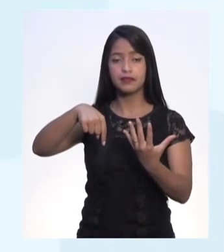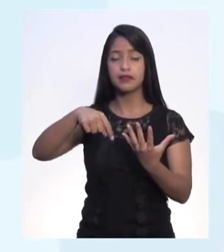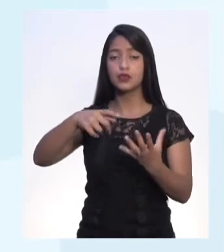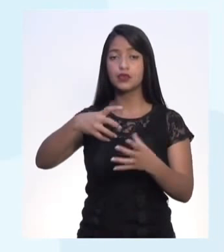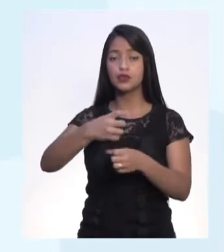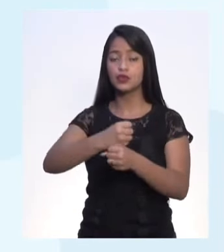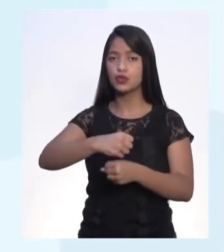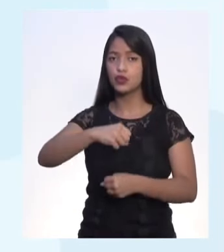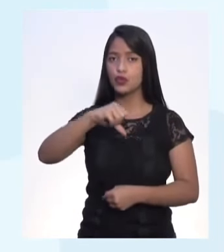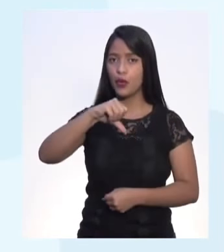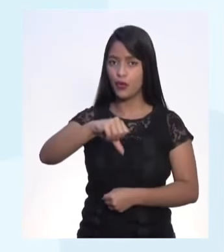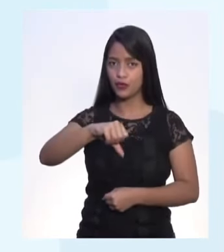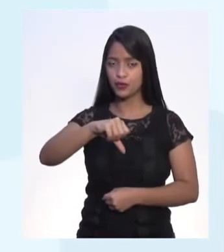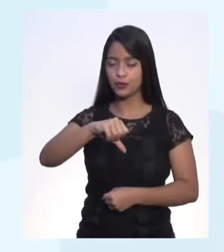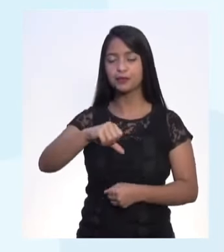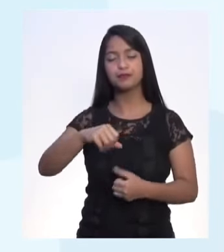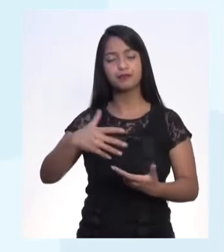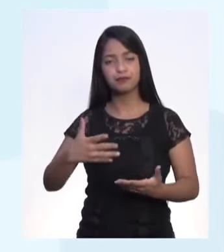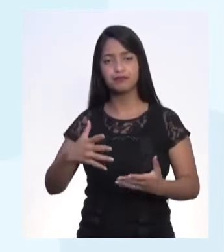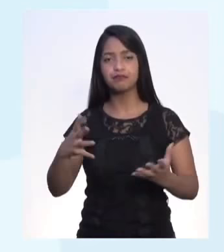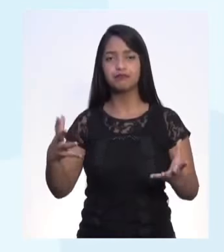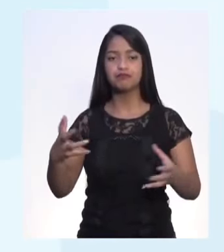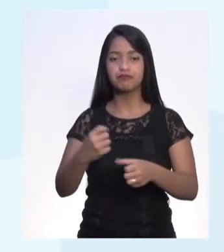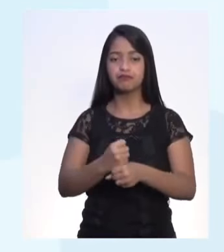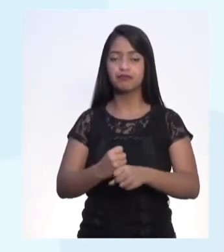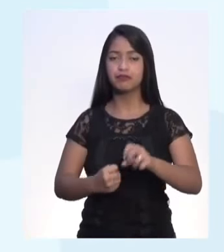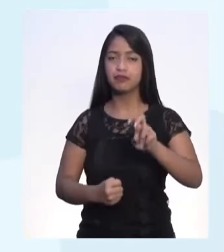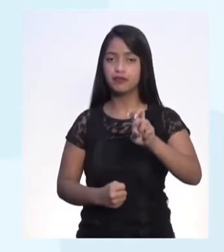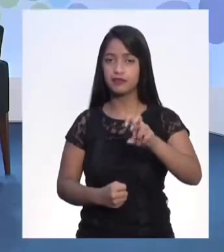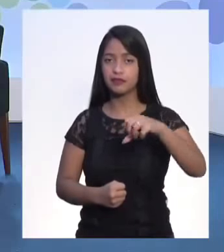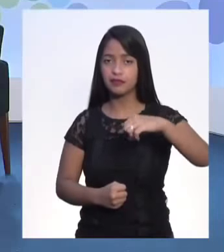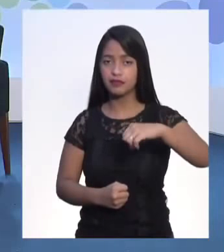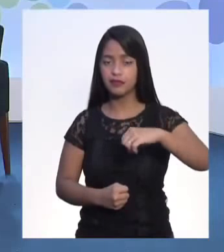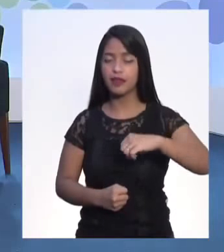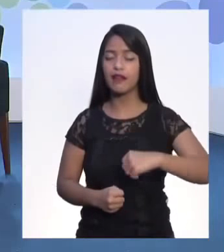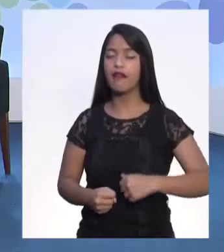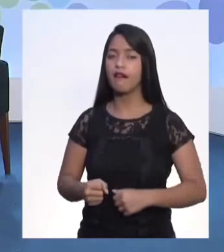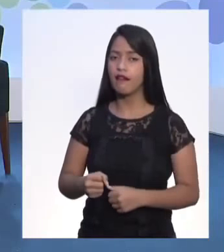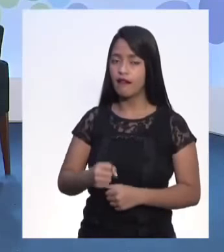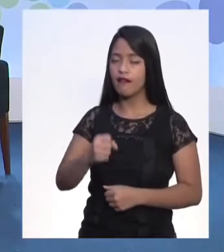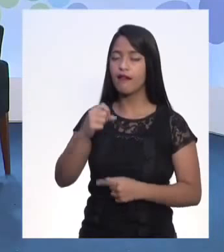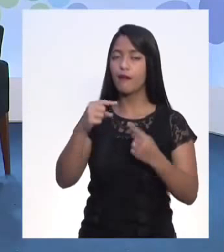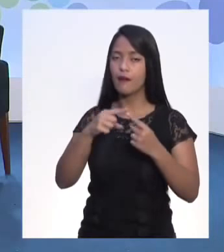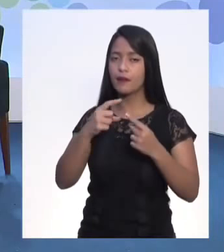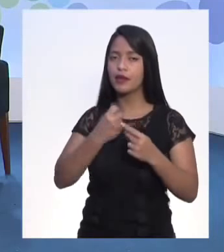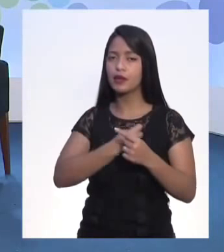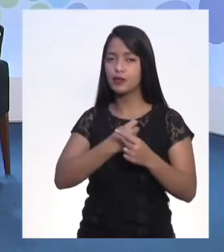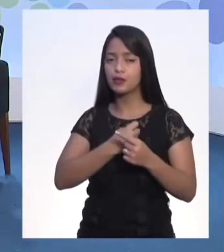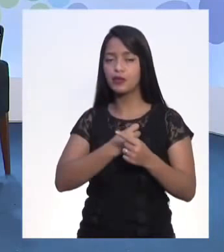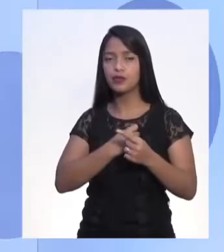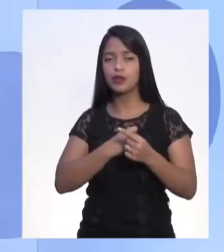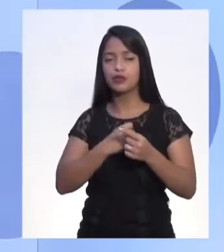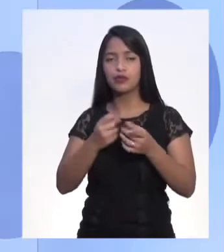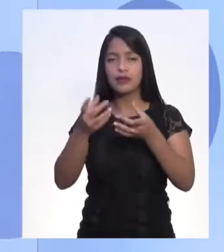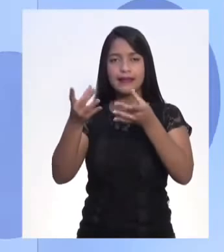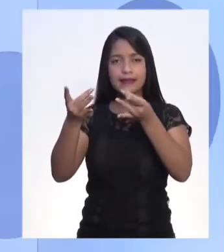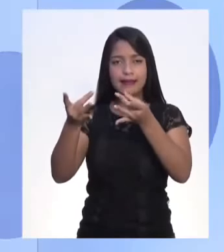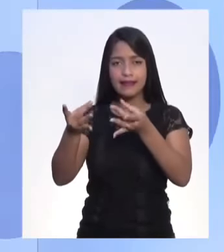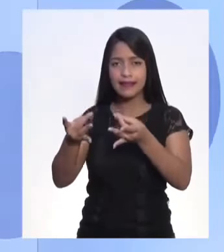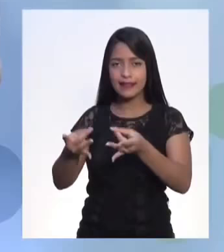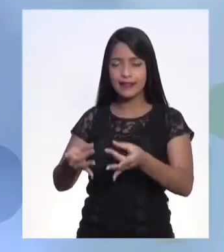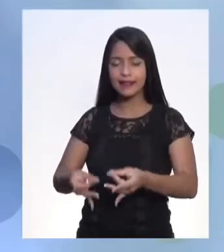123456789 portanto temos aí o 59 visível que a tal da decomposição na lz composição compor o número